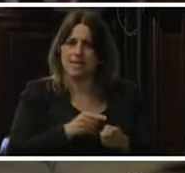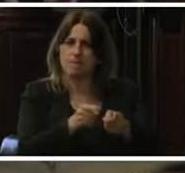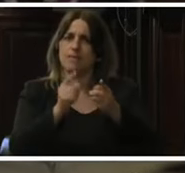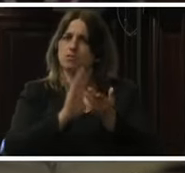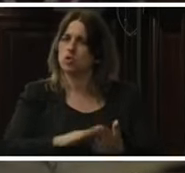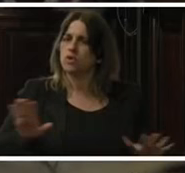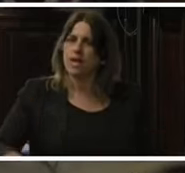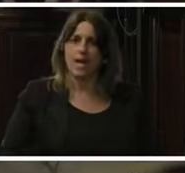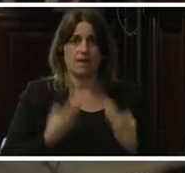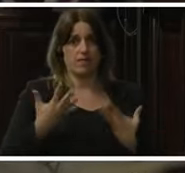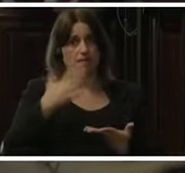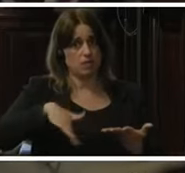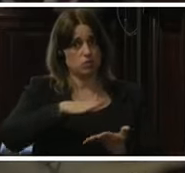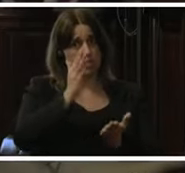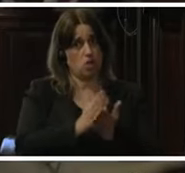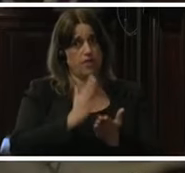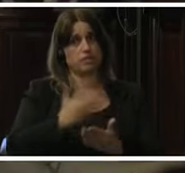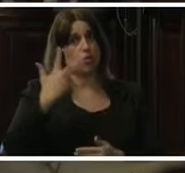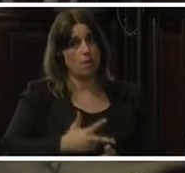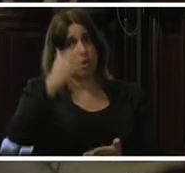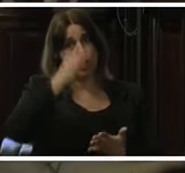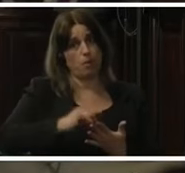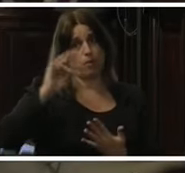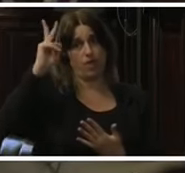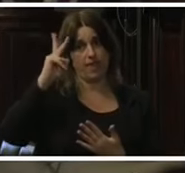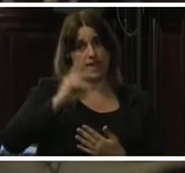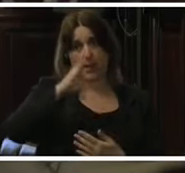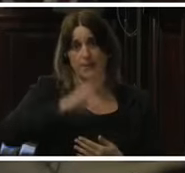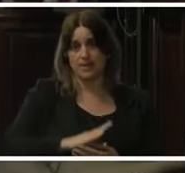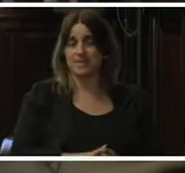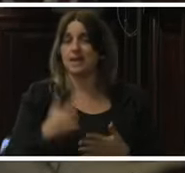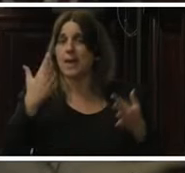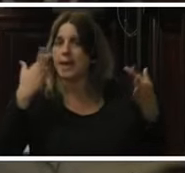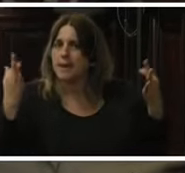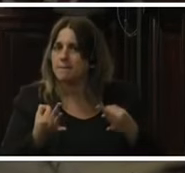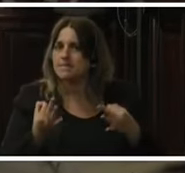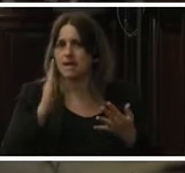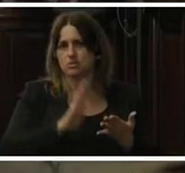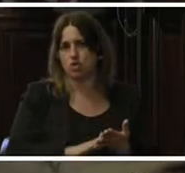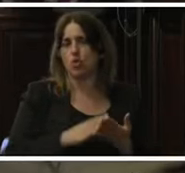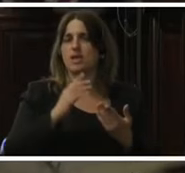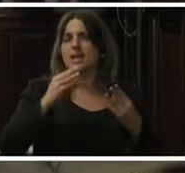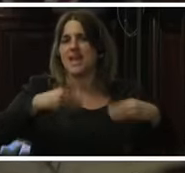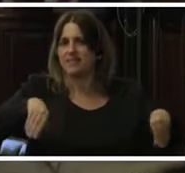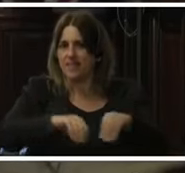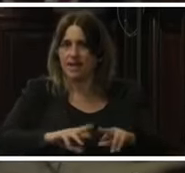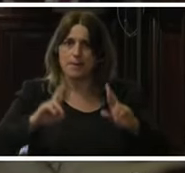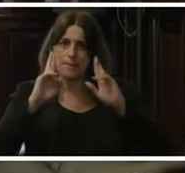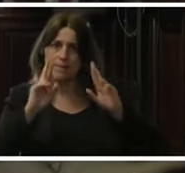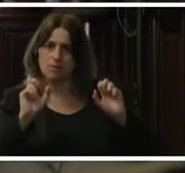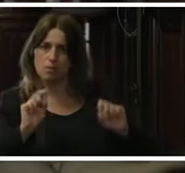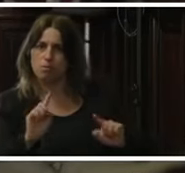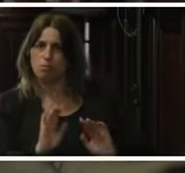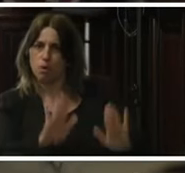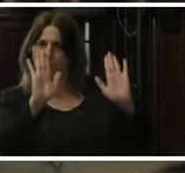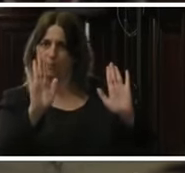dos povos indígenas no brasil em especial no tocante à demarcação e proteção efetiva de suas terras aqui